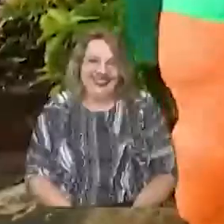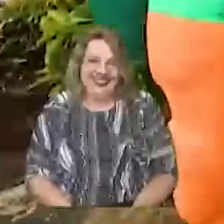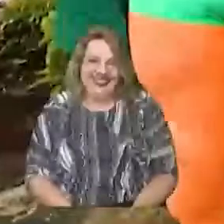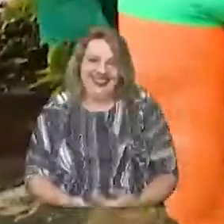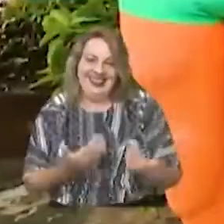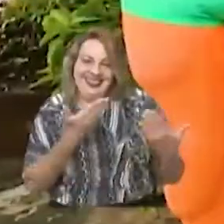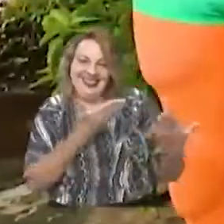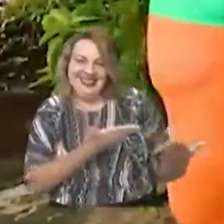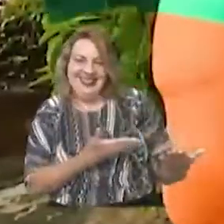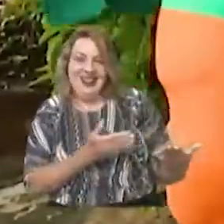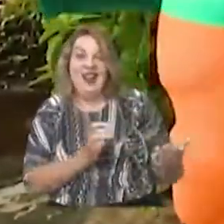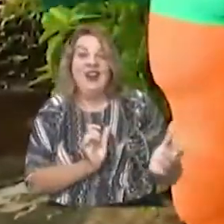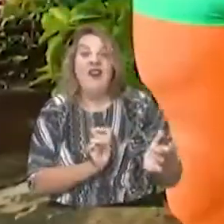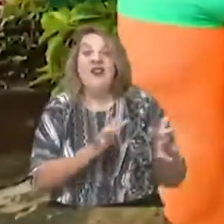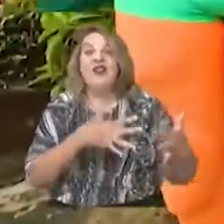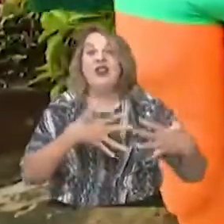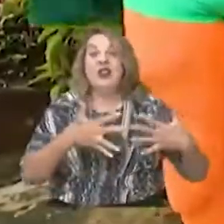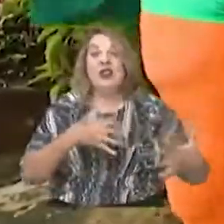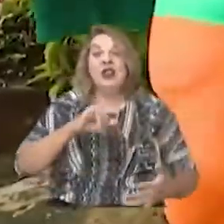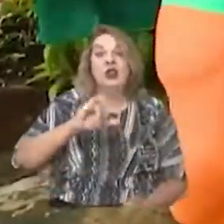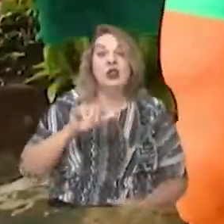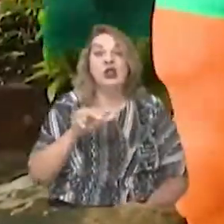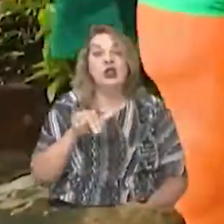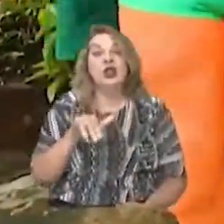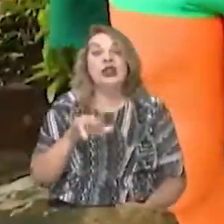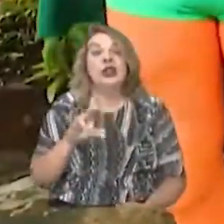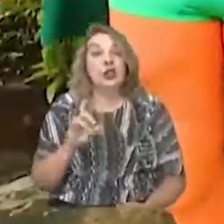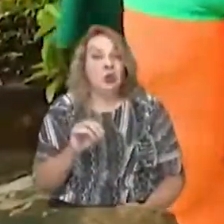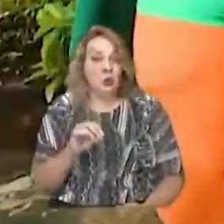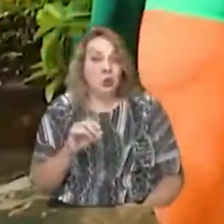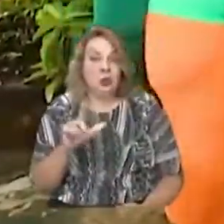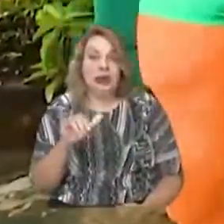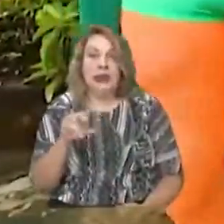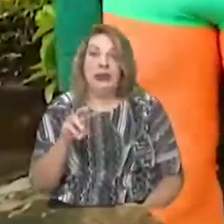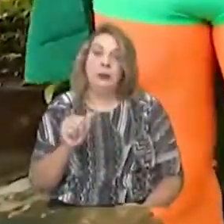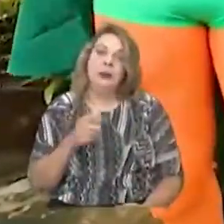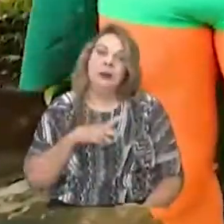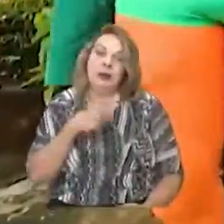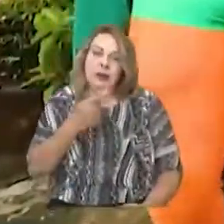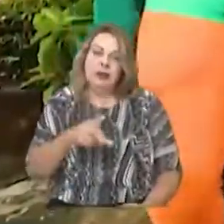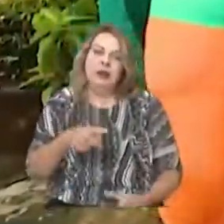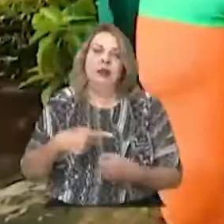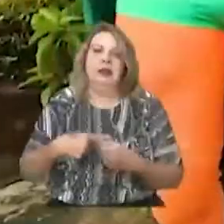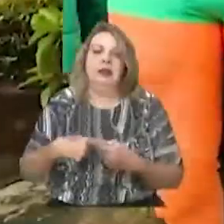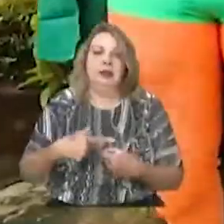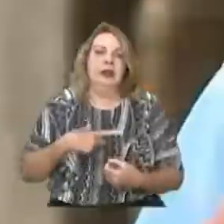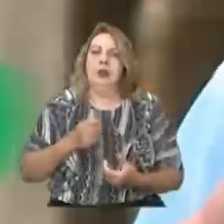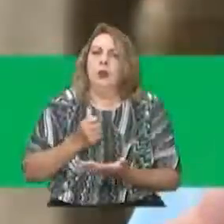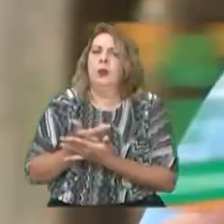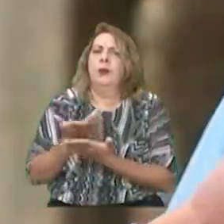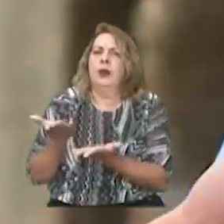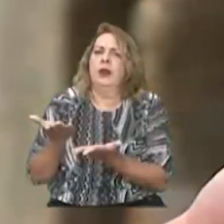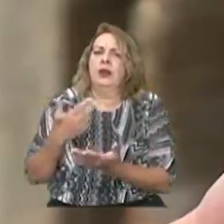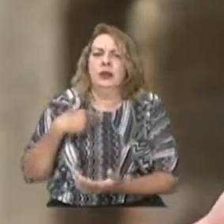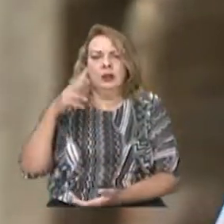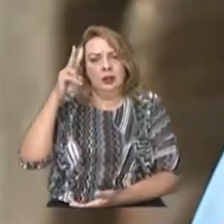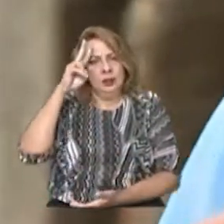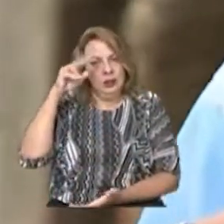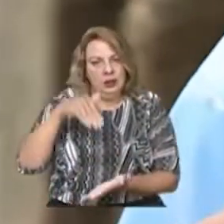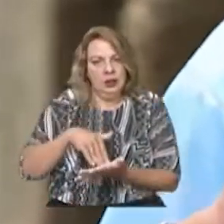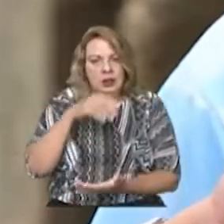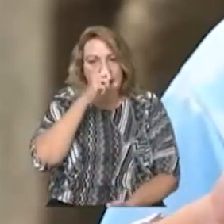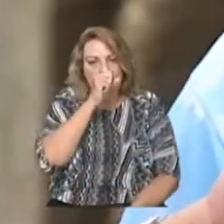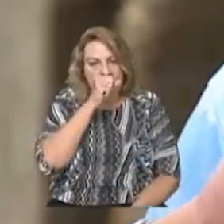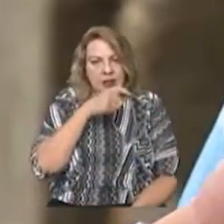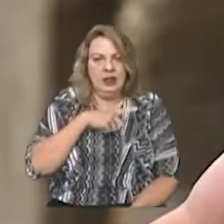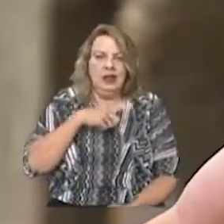Rogerinho, eu tô aqui com ele, o promotor Pé Quente Juninho Lima, aqui de Santo Amaro das Brotas, que vai falar pra gente como é que faz pra adquirir o Caju Cap com ele. De segunda a sábado, estou nas ruas de